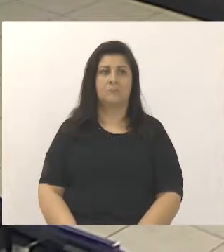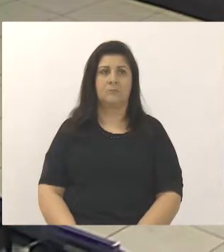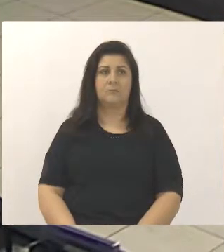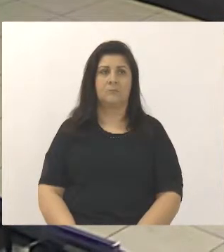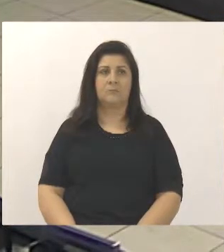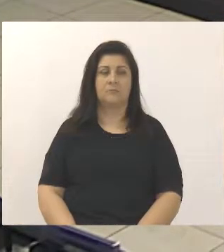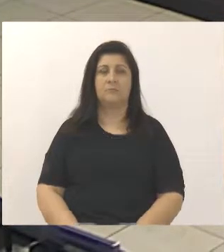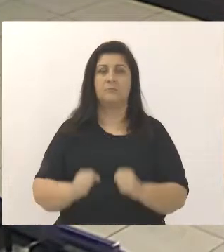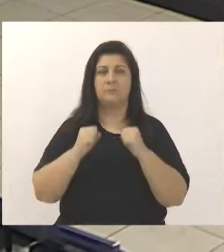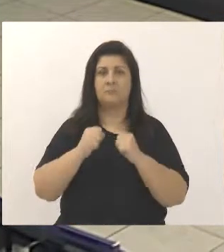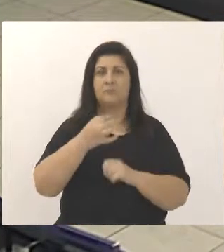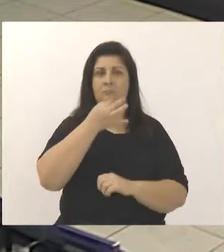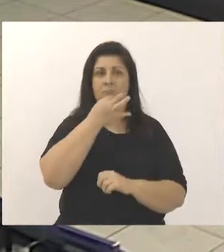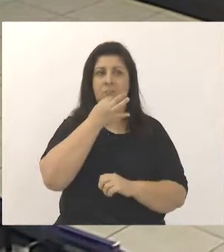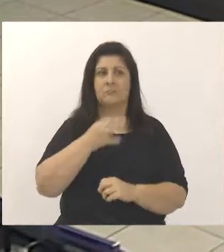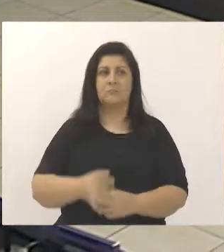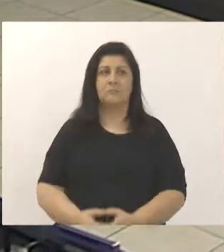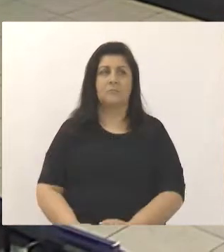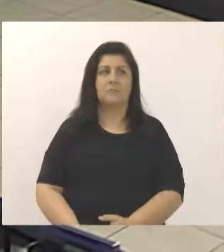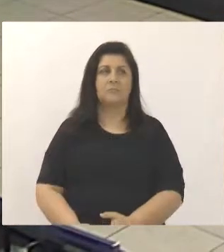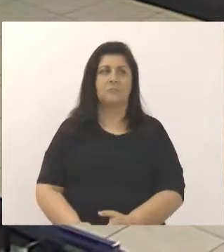O projeto continua em discussão.